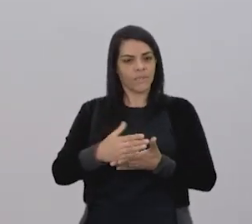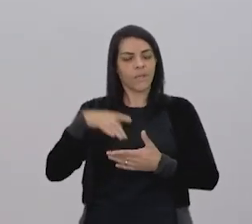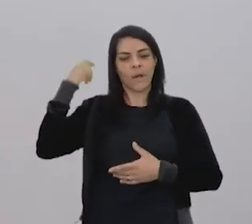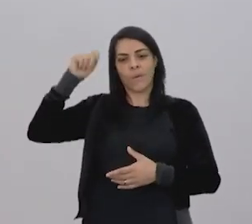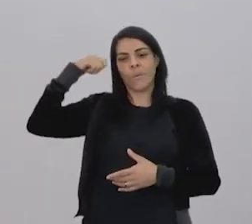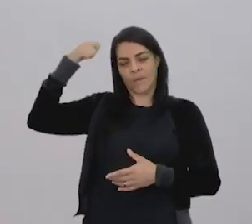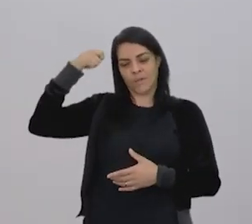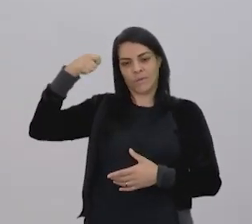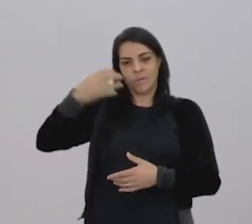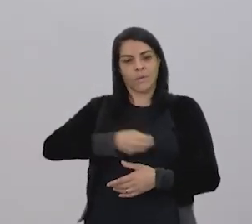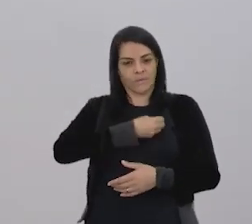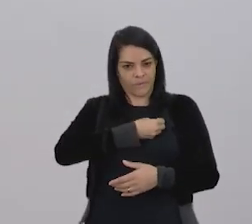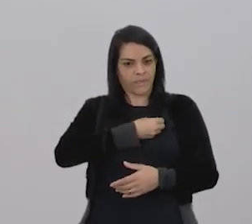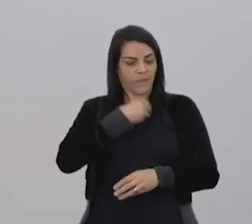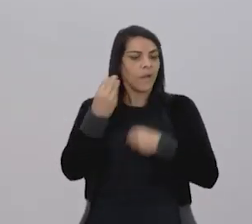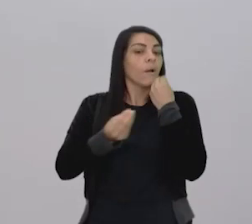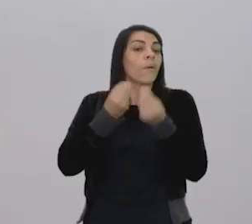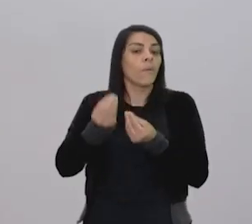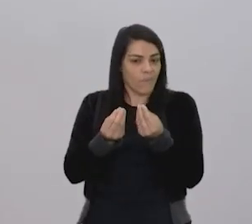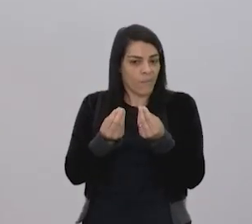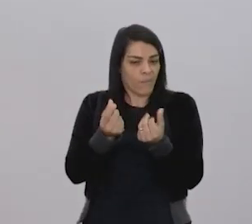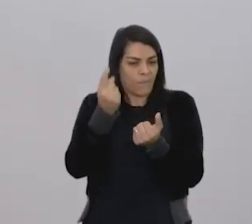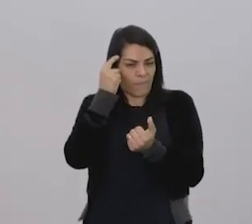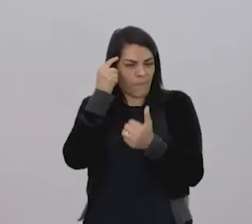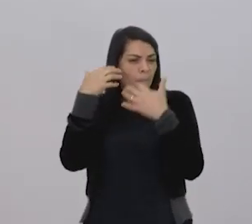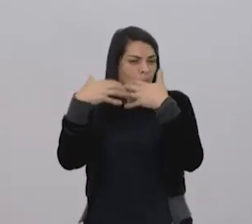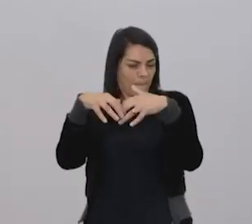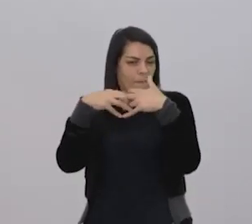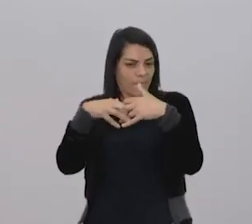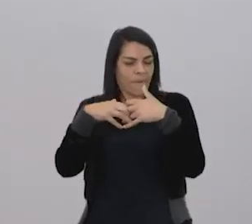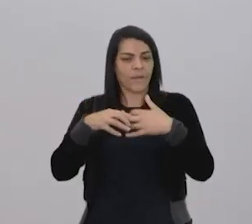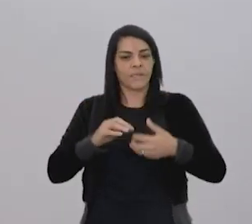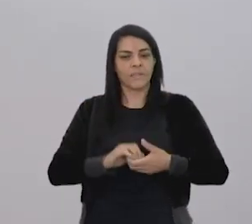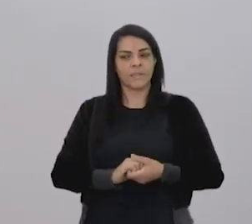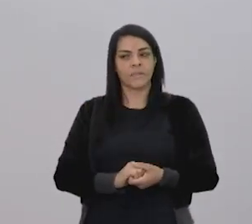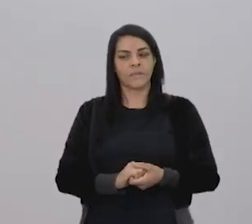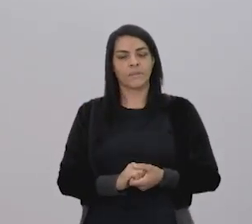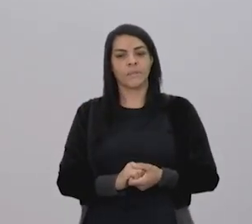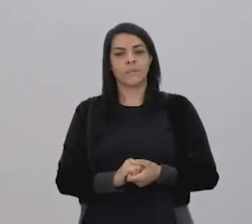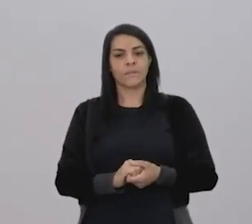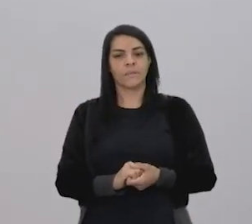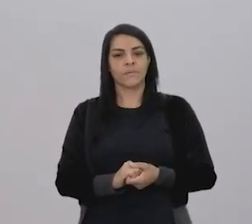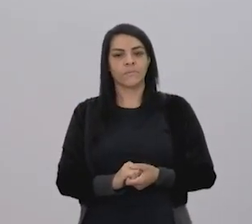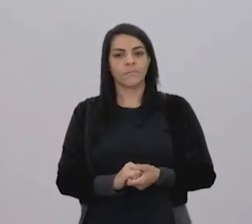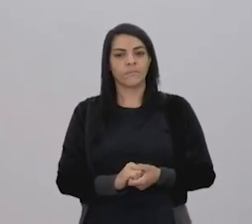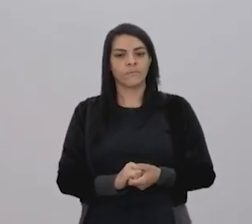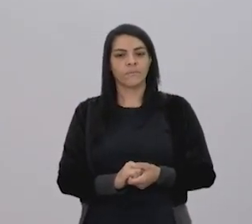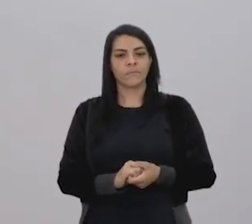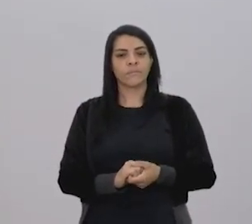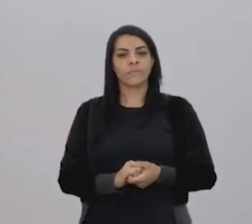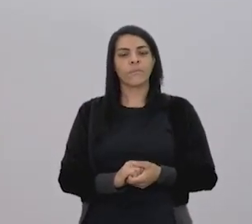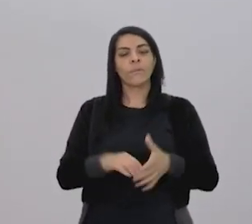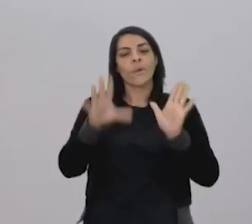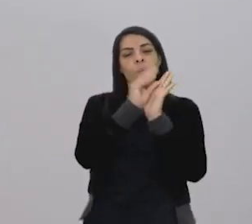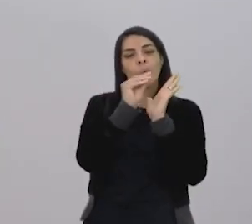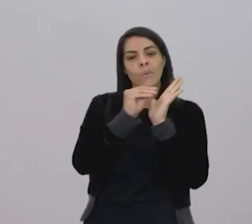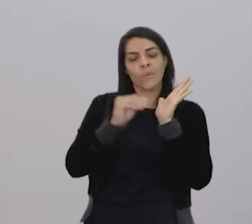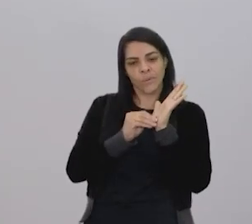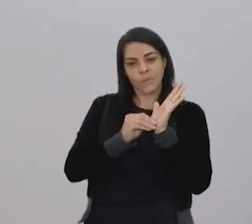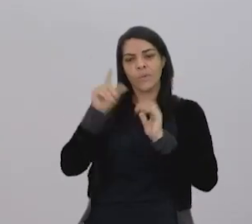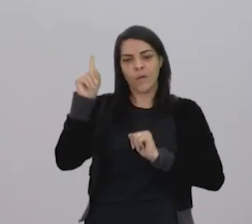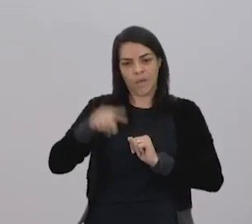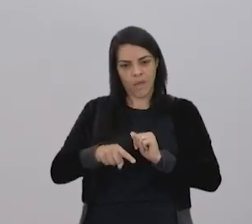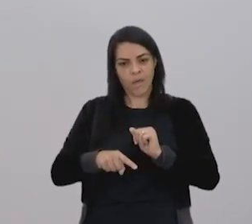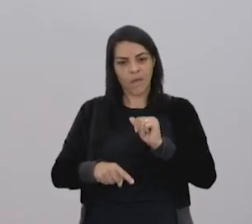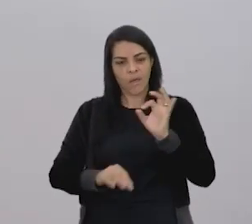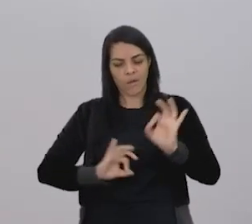ou de atriz? Então, a gente está diante de uma realidade em que conteúdos são